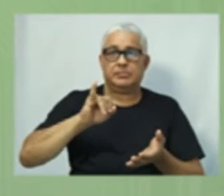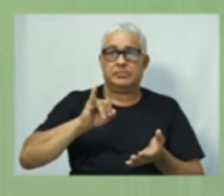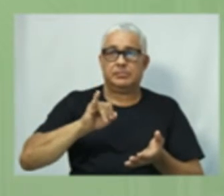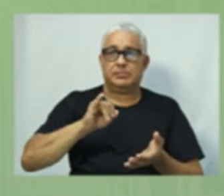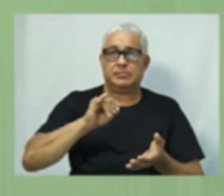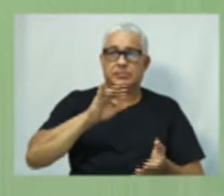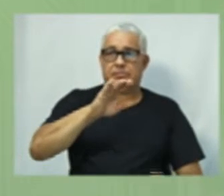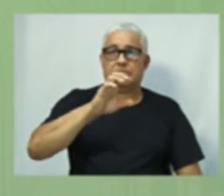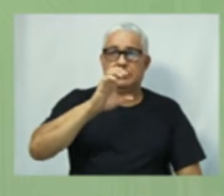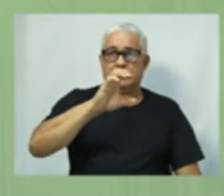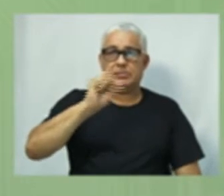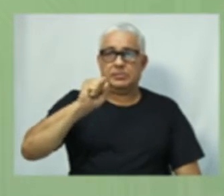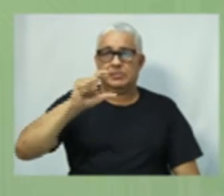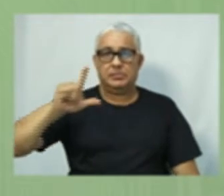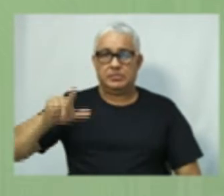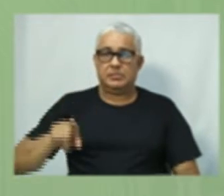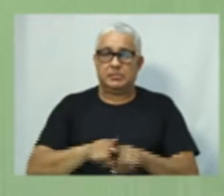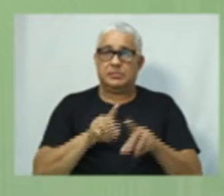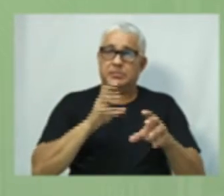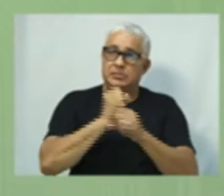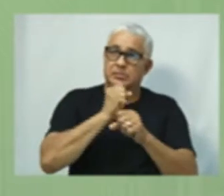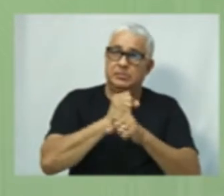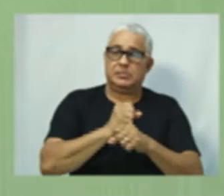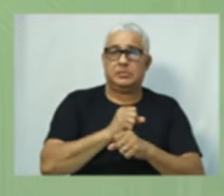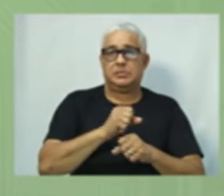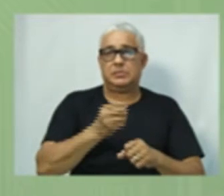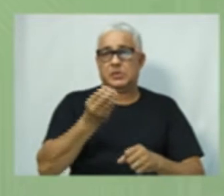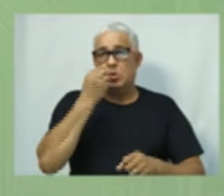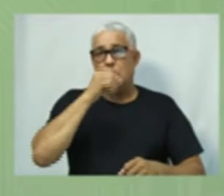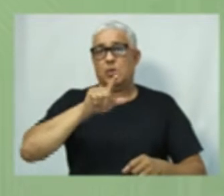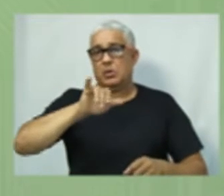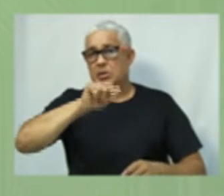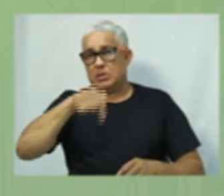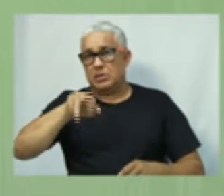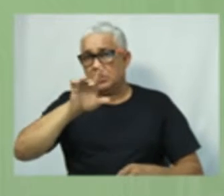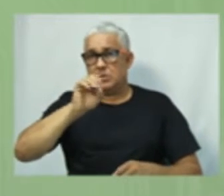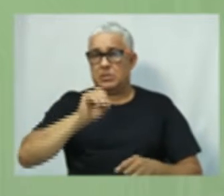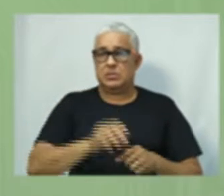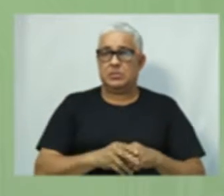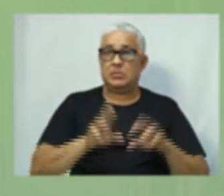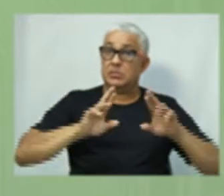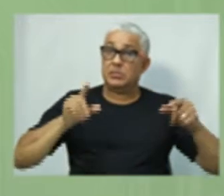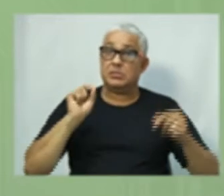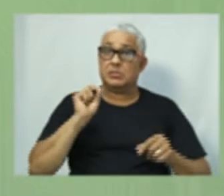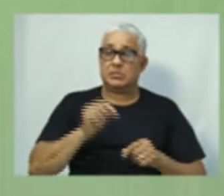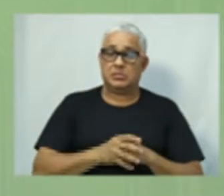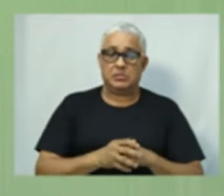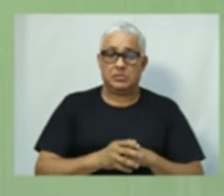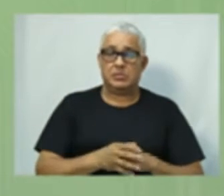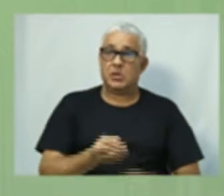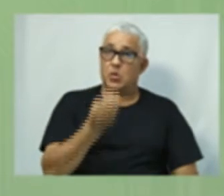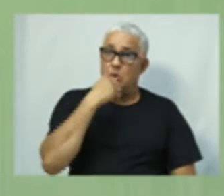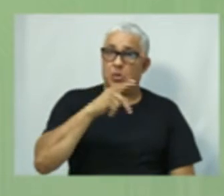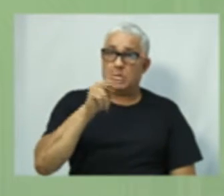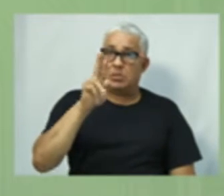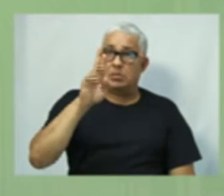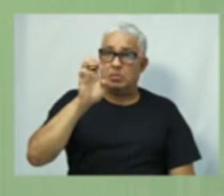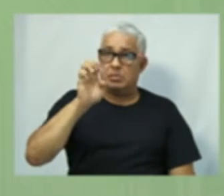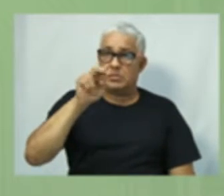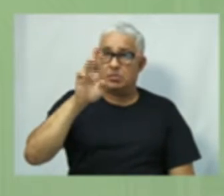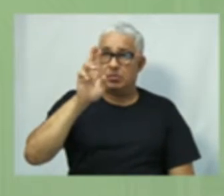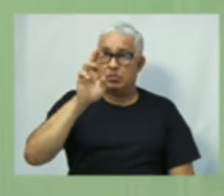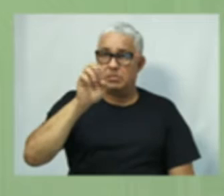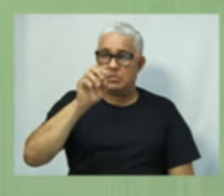são calculados sobre o lucro líquido. Qual é a principal diferença entre eles? Que o lucro presumido se trabalha com o